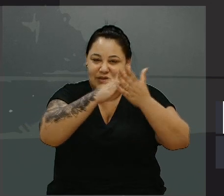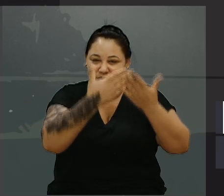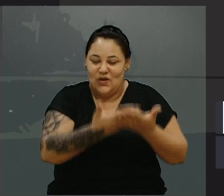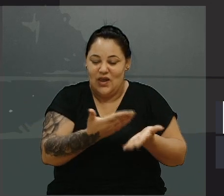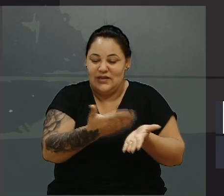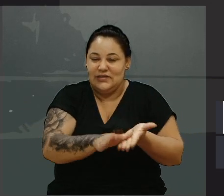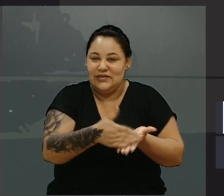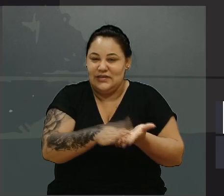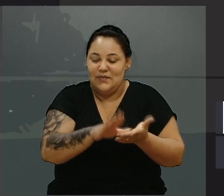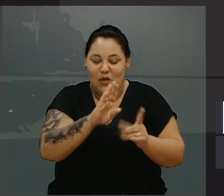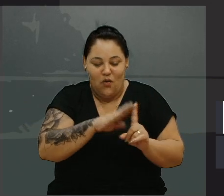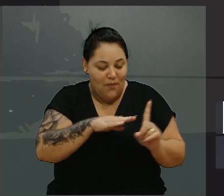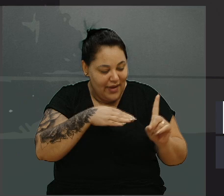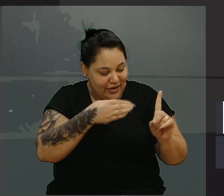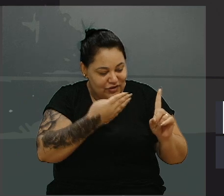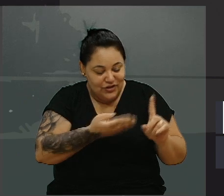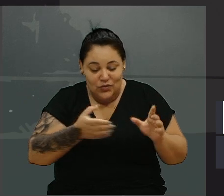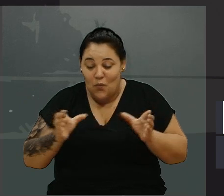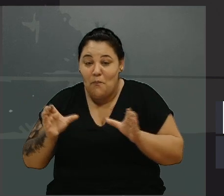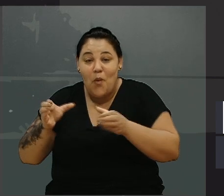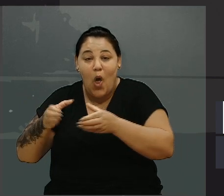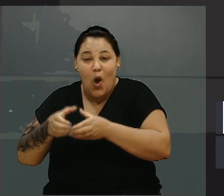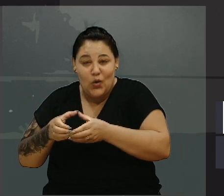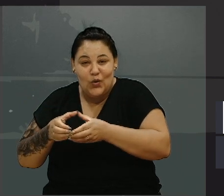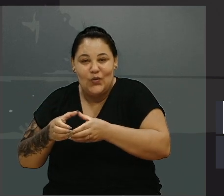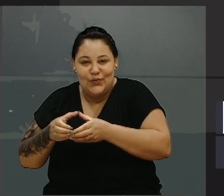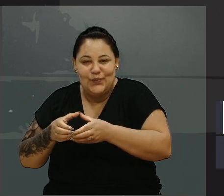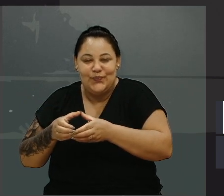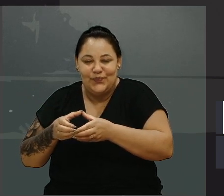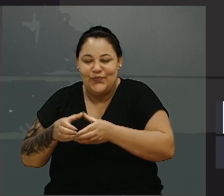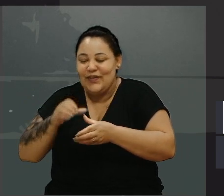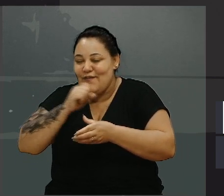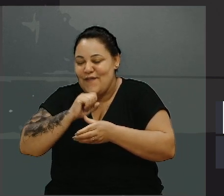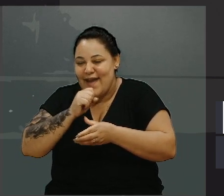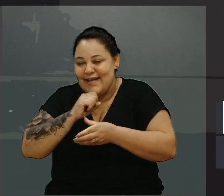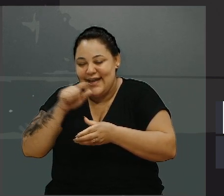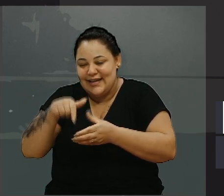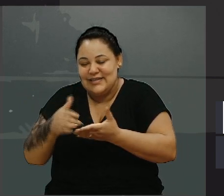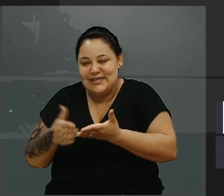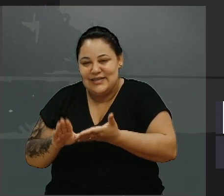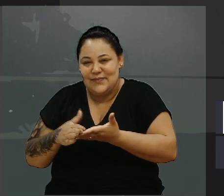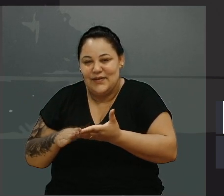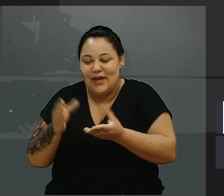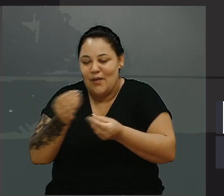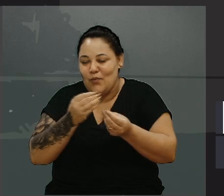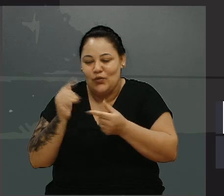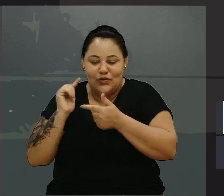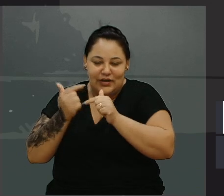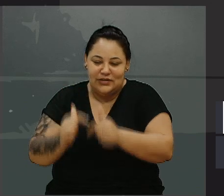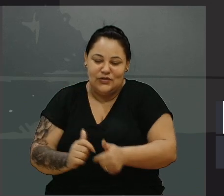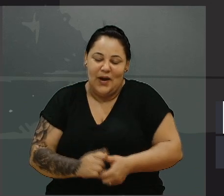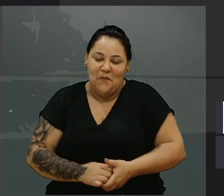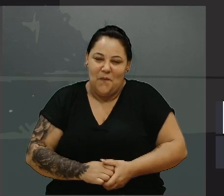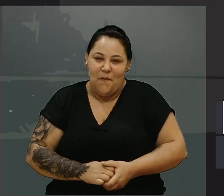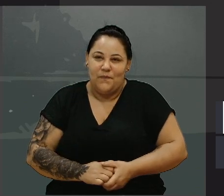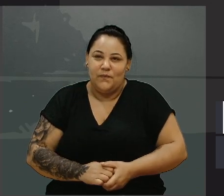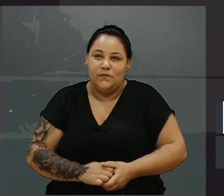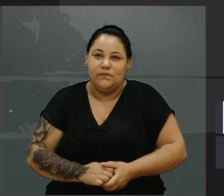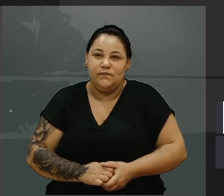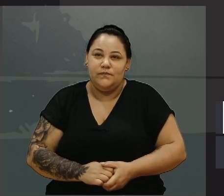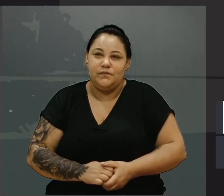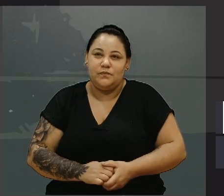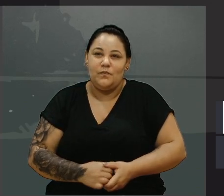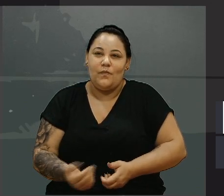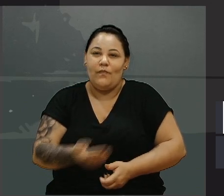samba homenageando um bloco de samba da nossa cidade, que é bastante tradicional. Temos